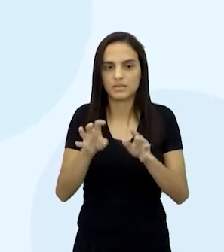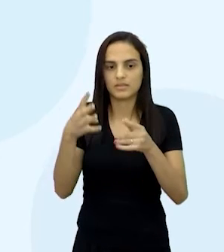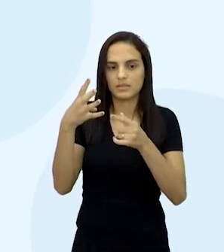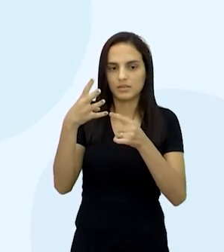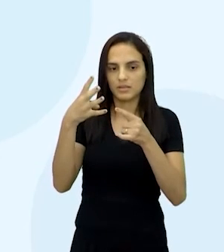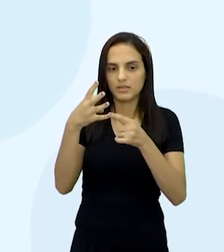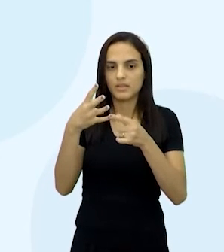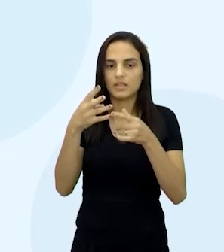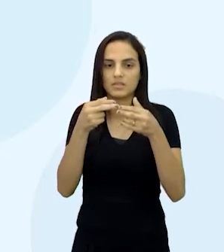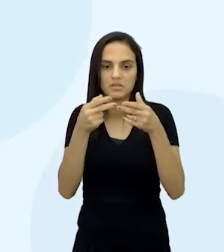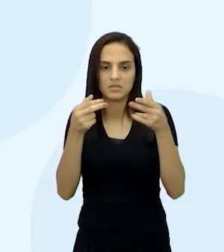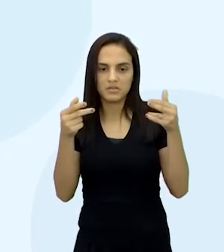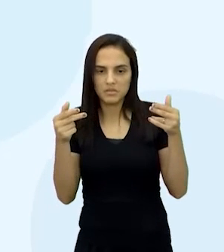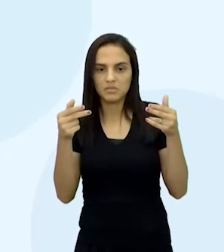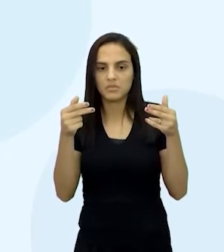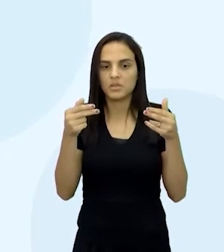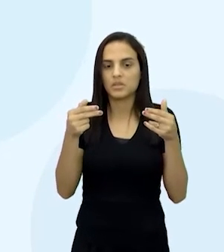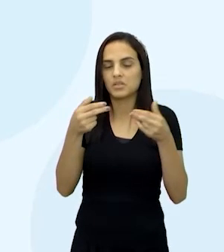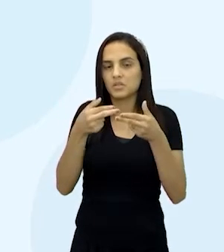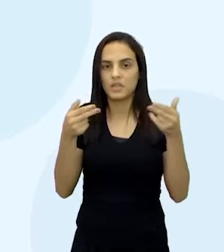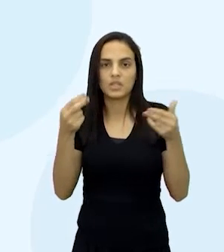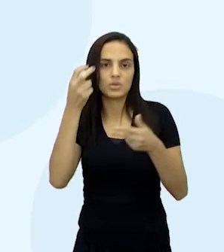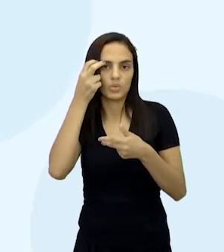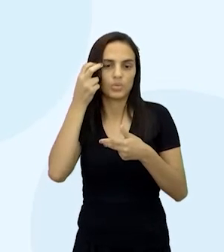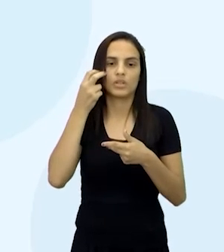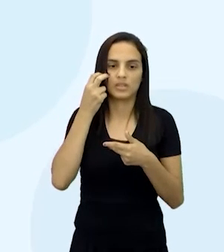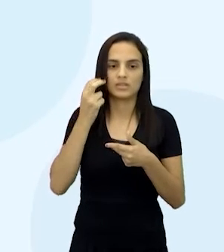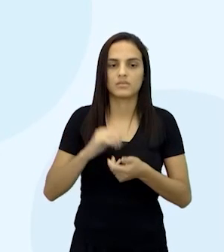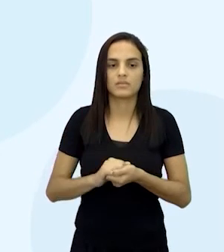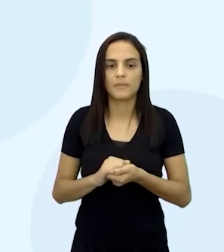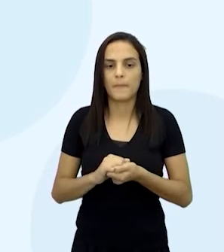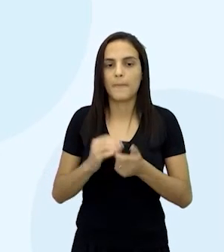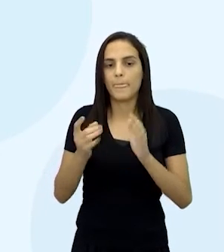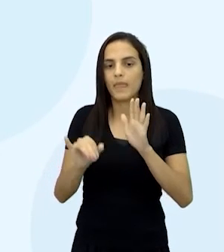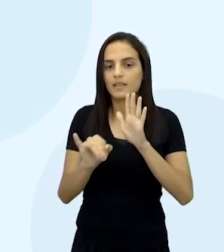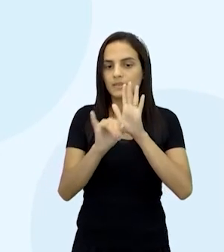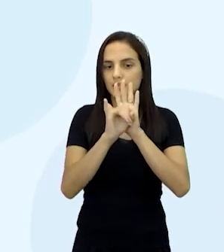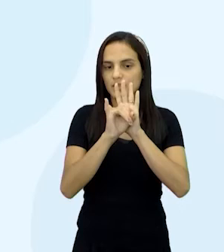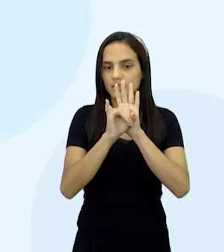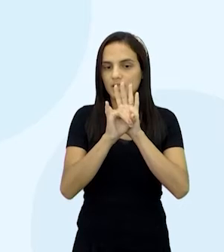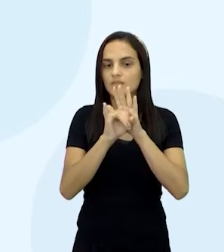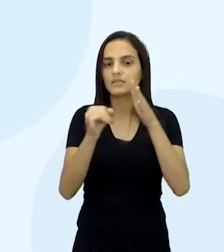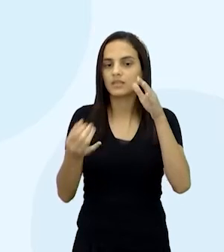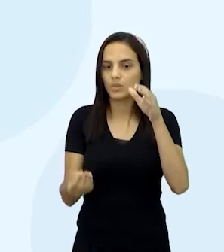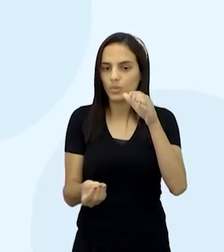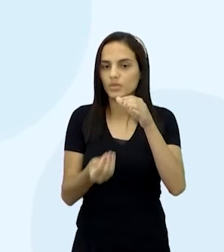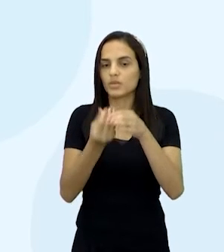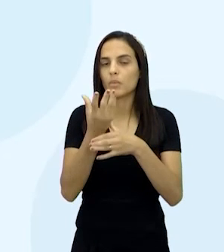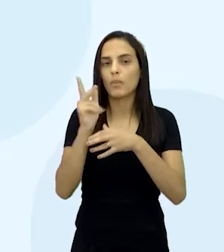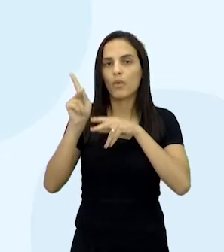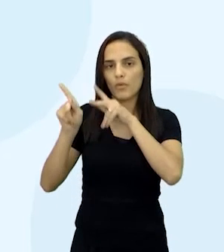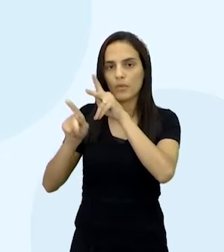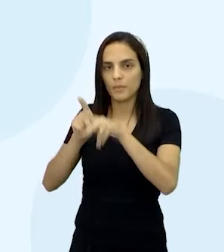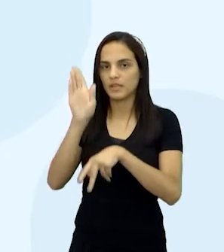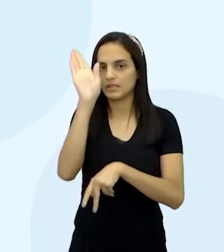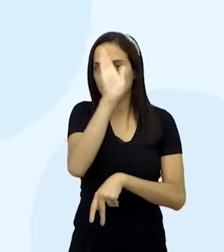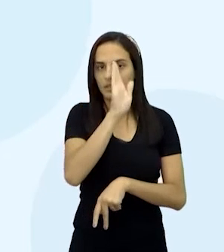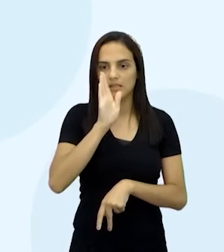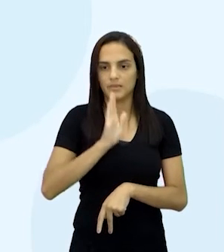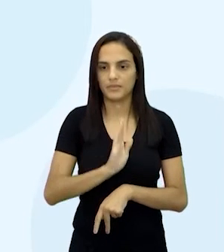regionais, as faces do multiculturalismo, as matrizes que constituem o